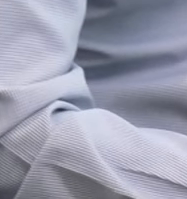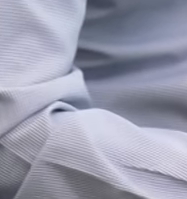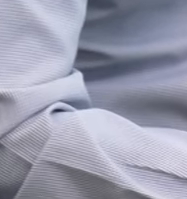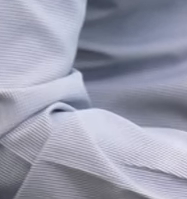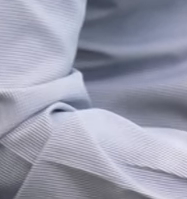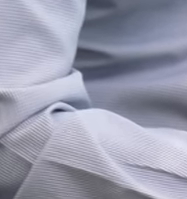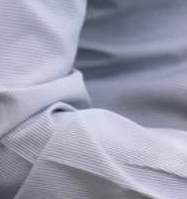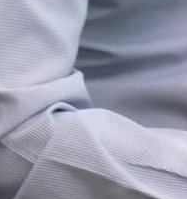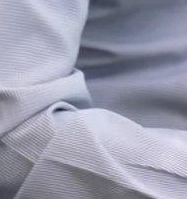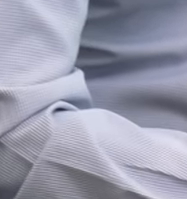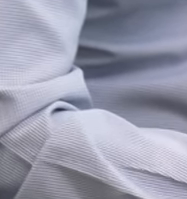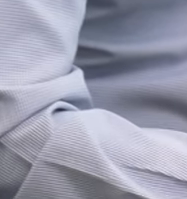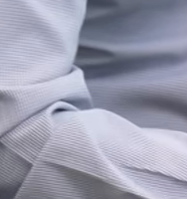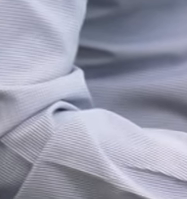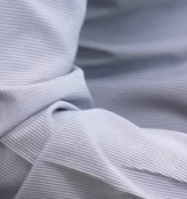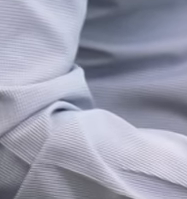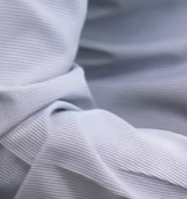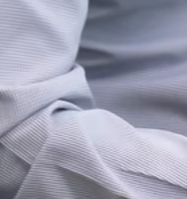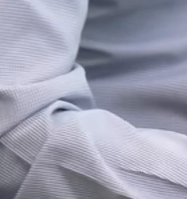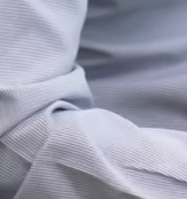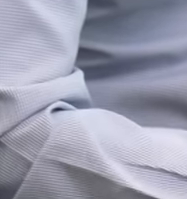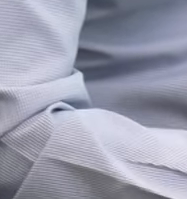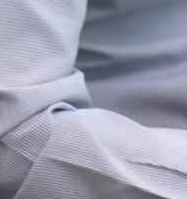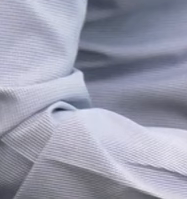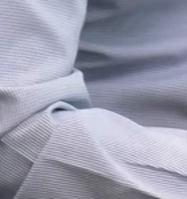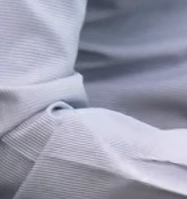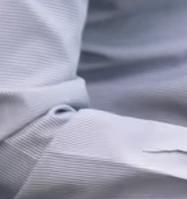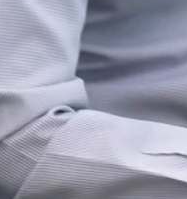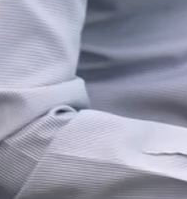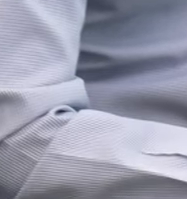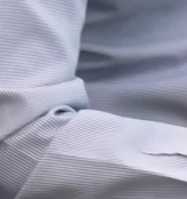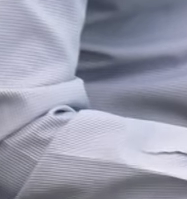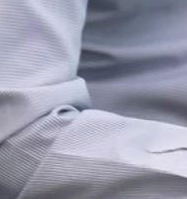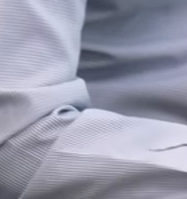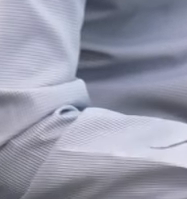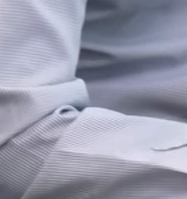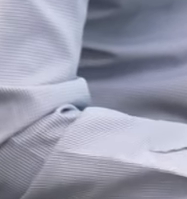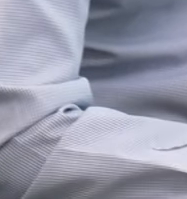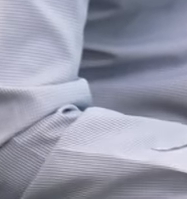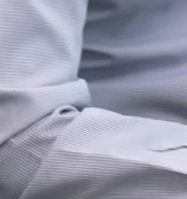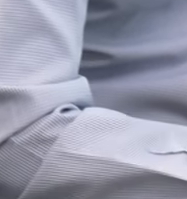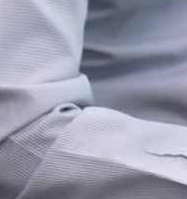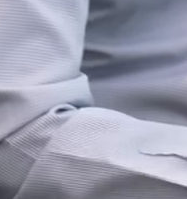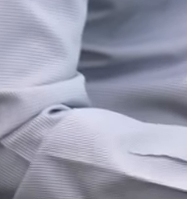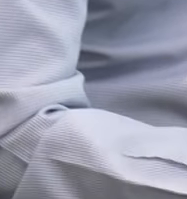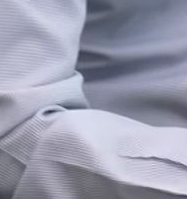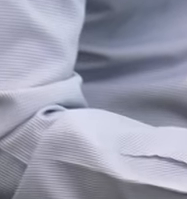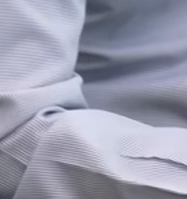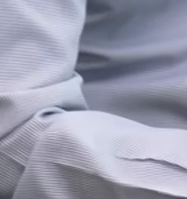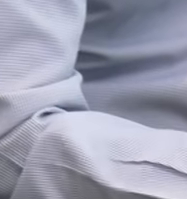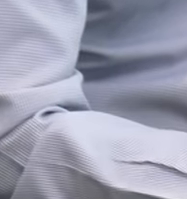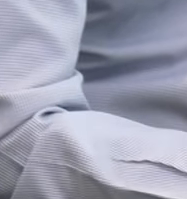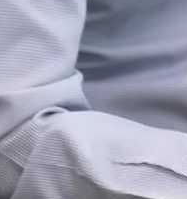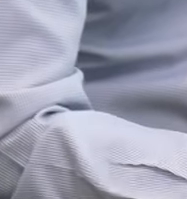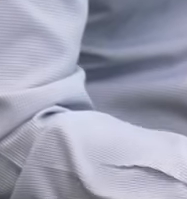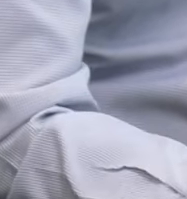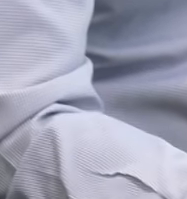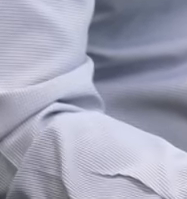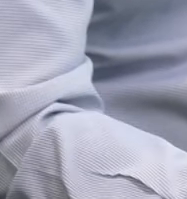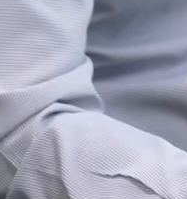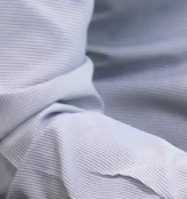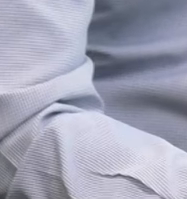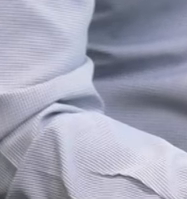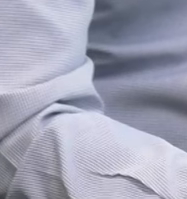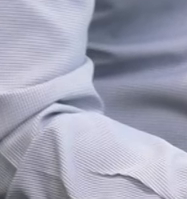é a questão das perdas não técnicas, né? Então, na situação, na área aqui de concessão da Light, nos